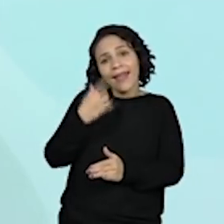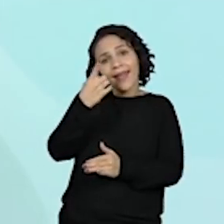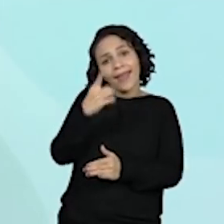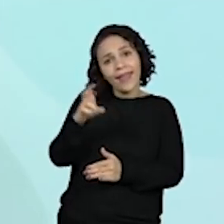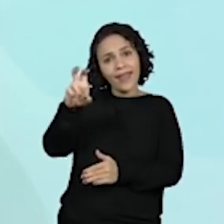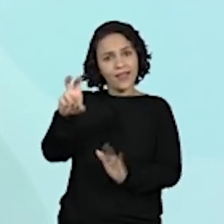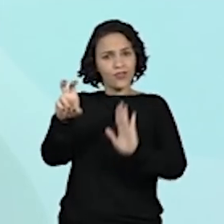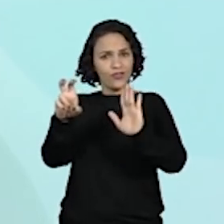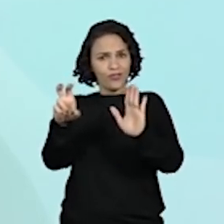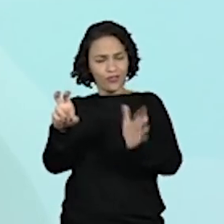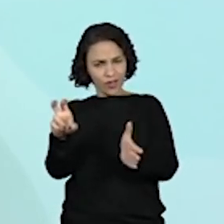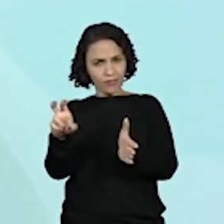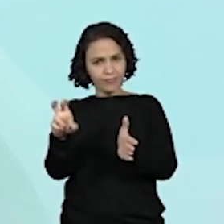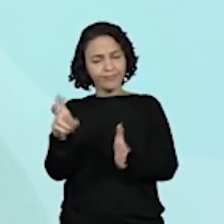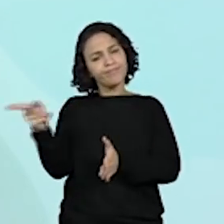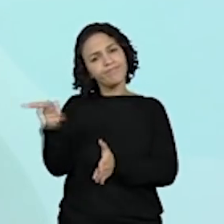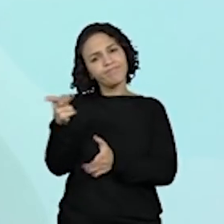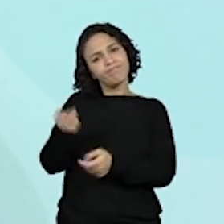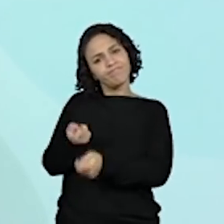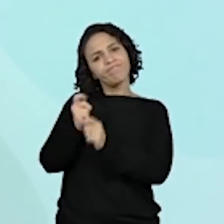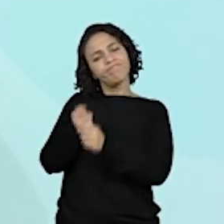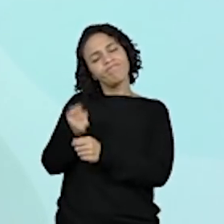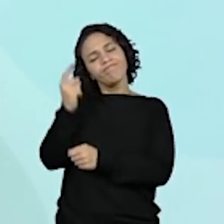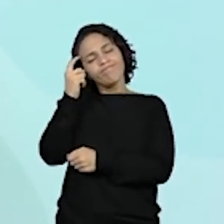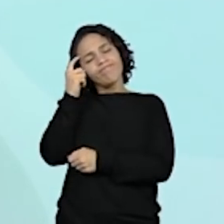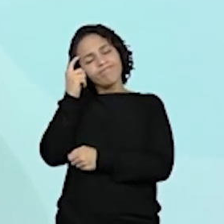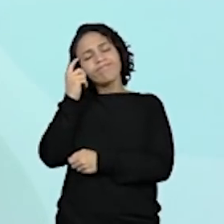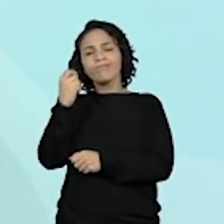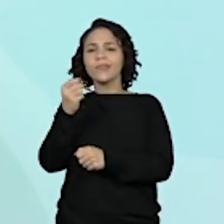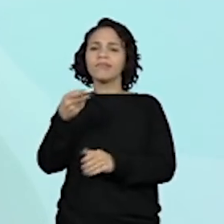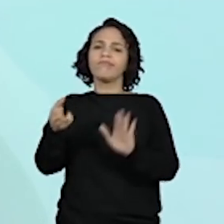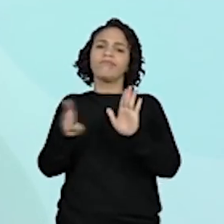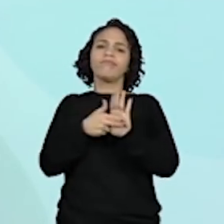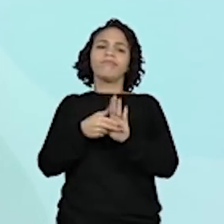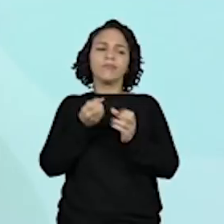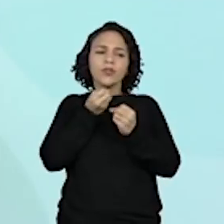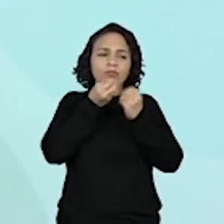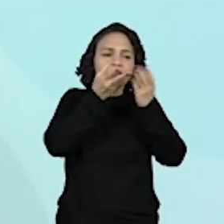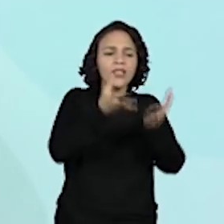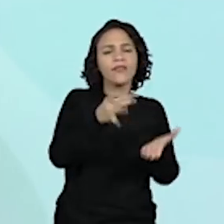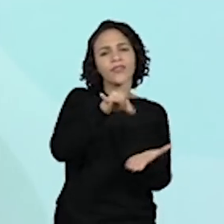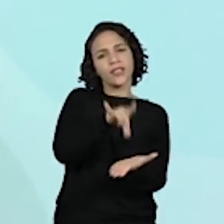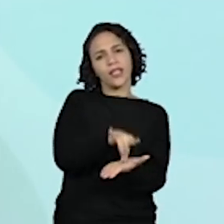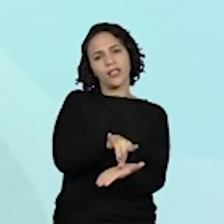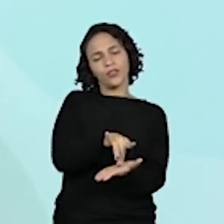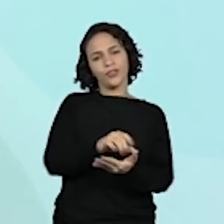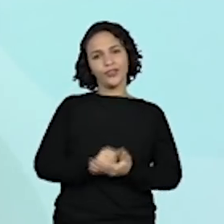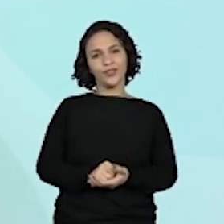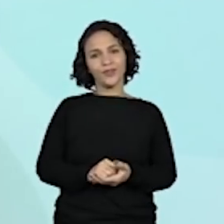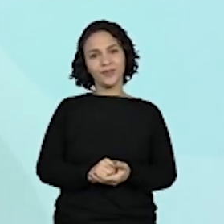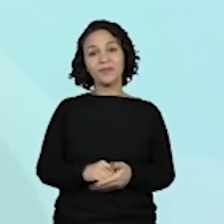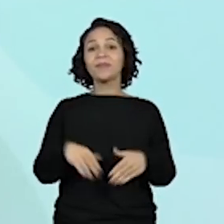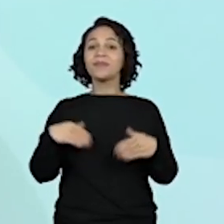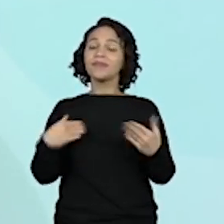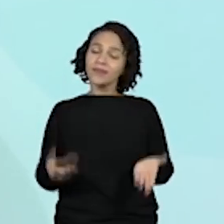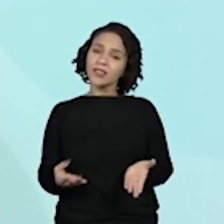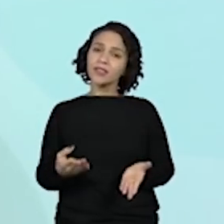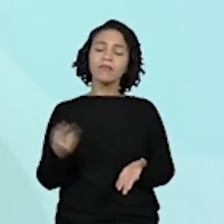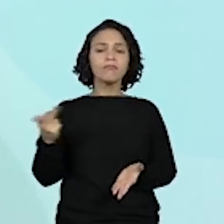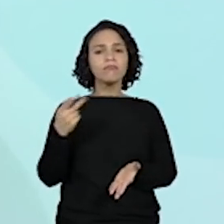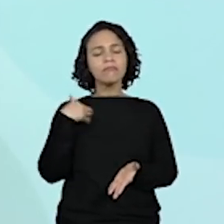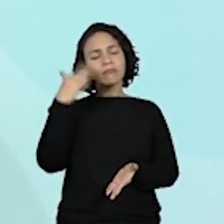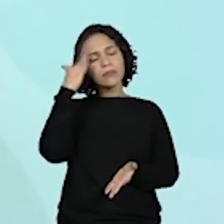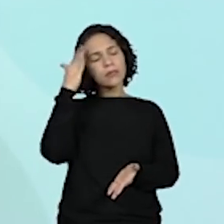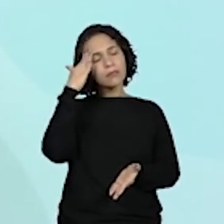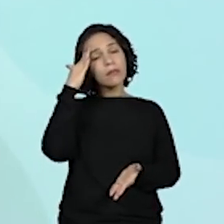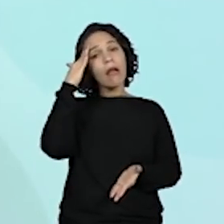anos, os pescadores, o casal de pescadores lhe contou a verdade para ela. E então ela ficou sabendo que ela